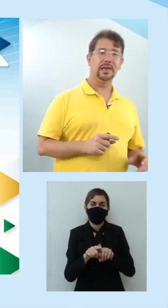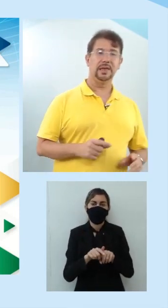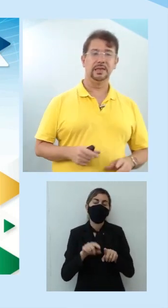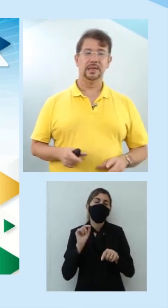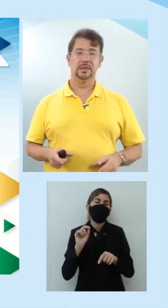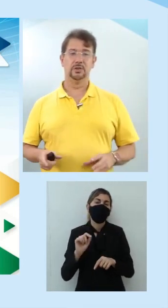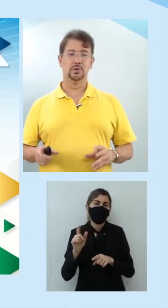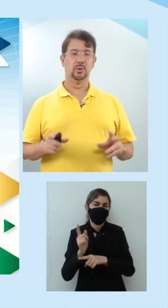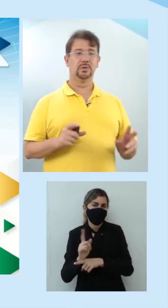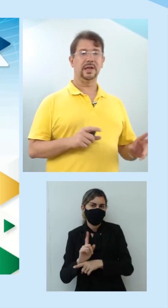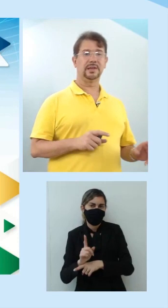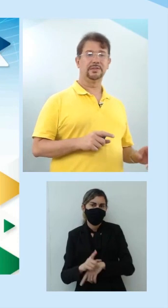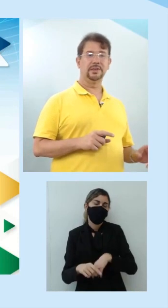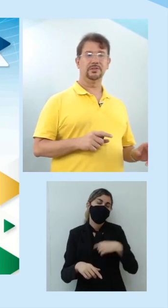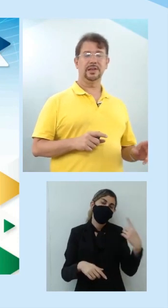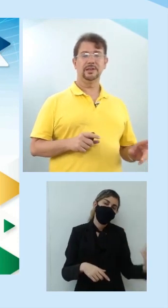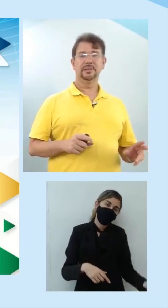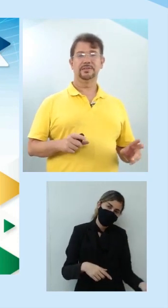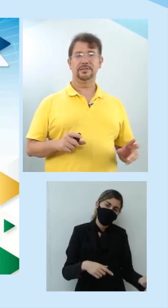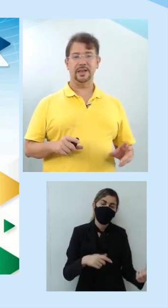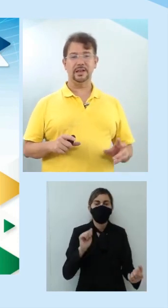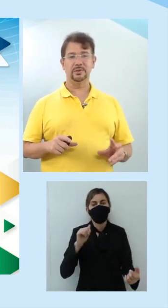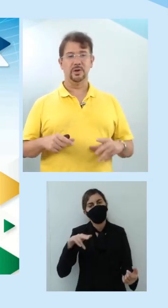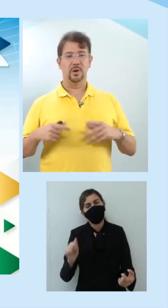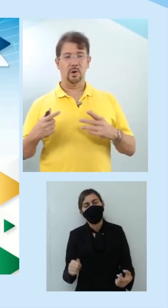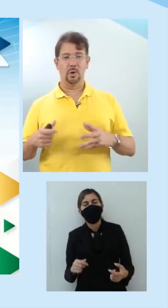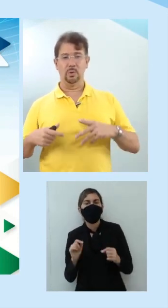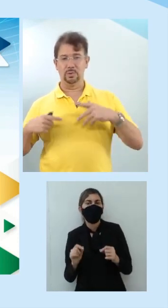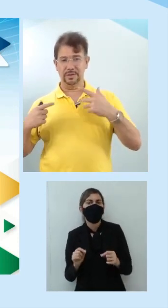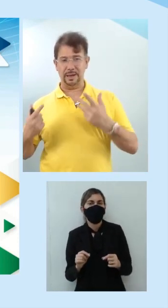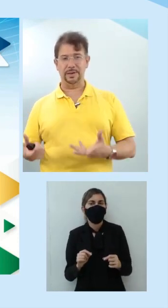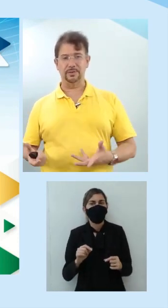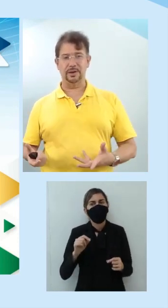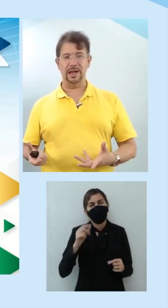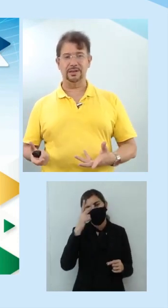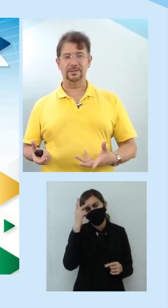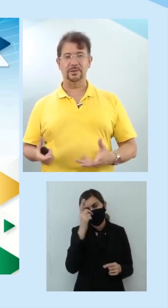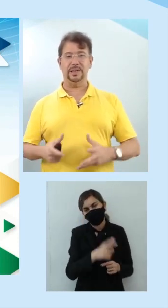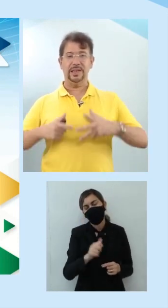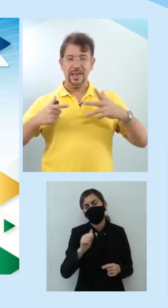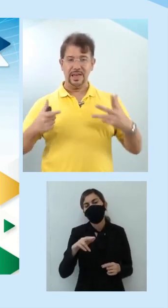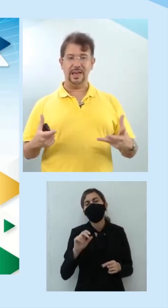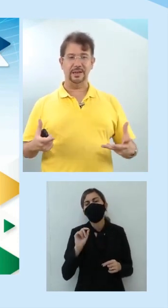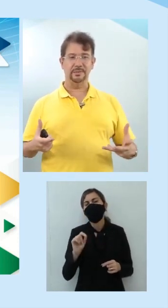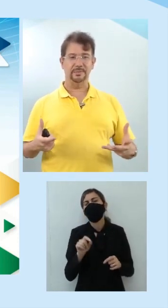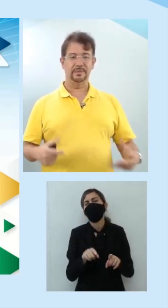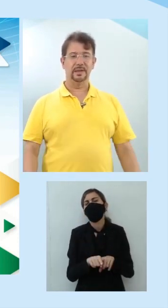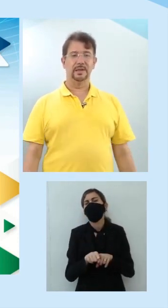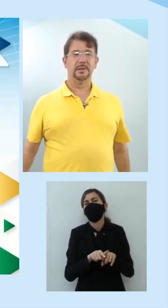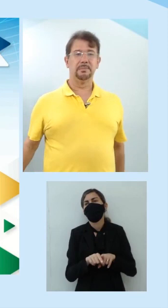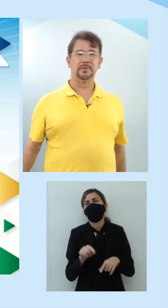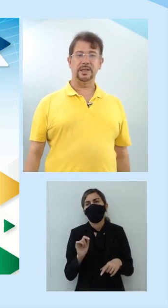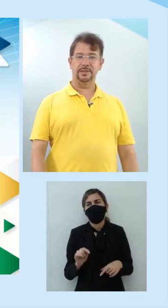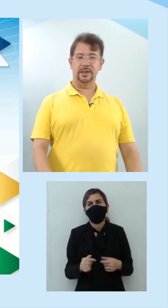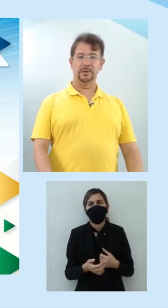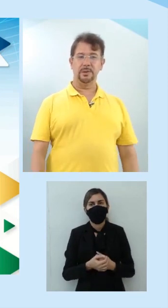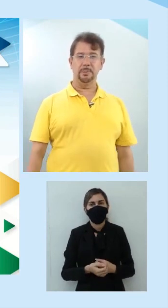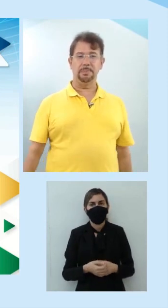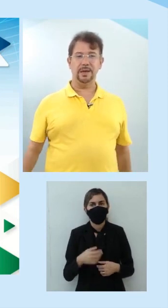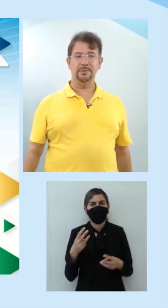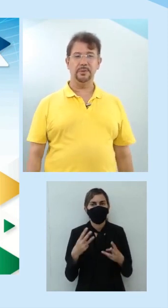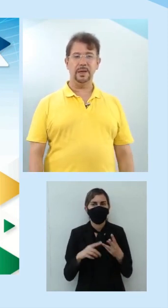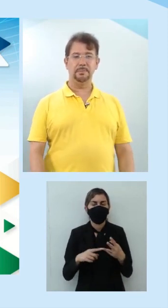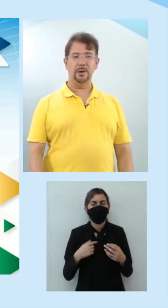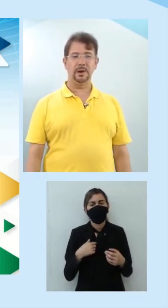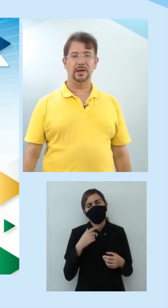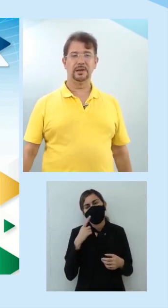de quem? Do taxista, certo? Ou da personagem? Então, de quem é? Terceiro, meu